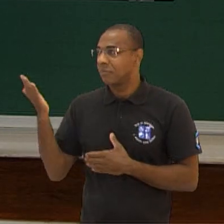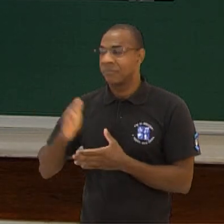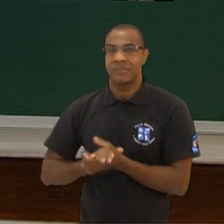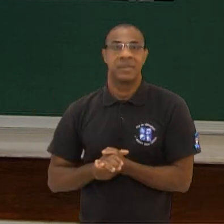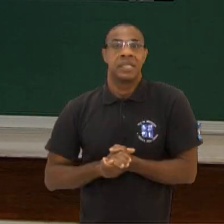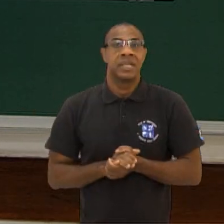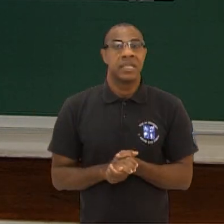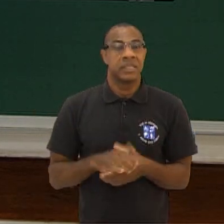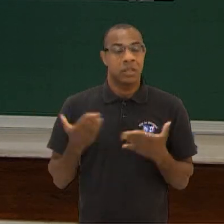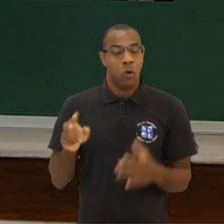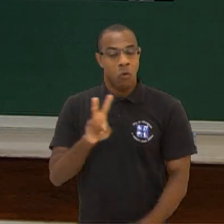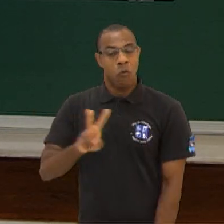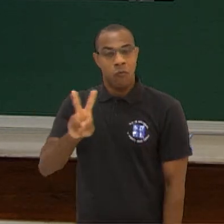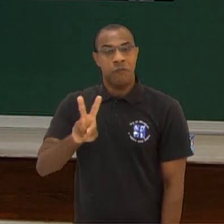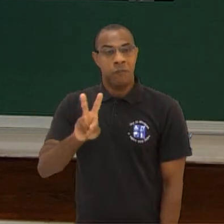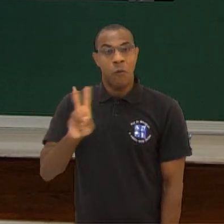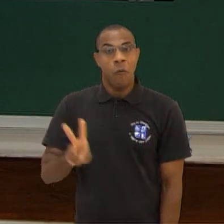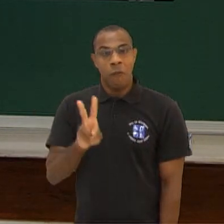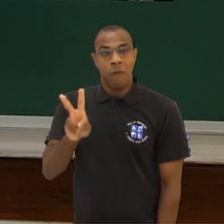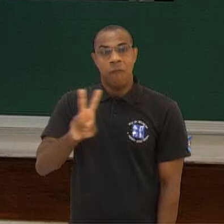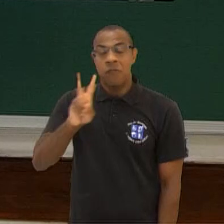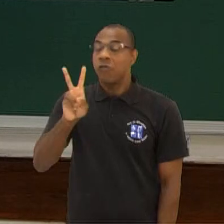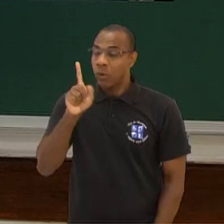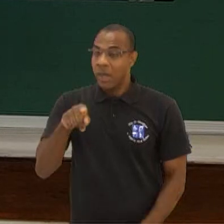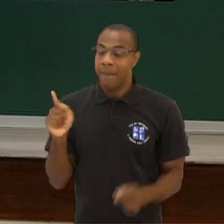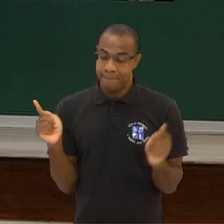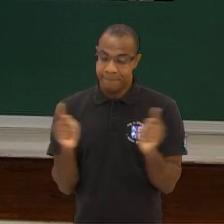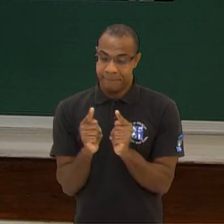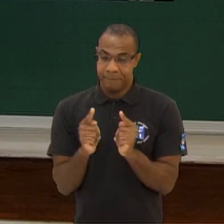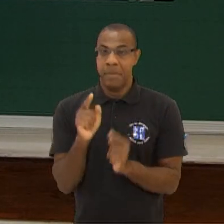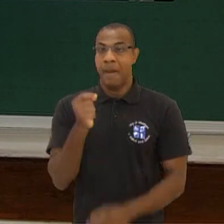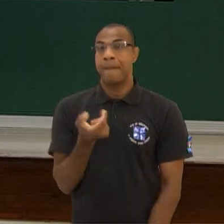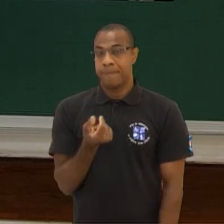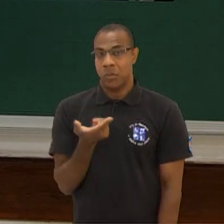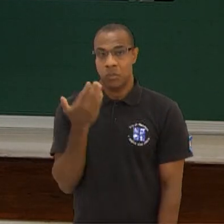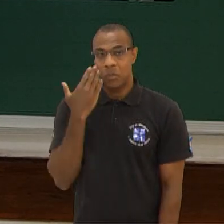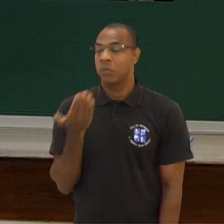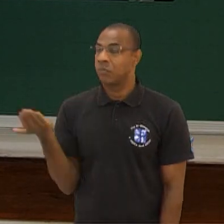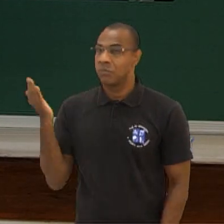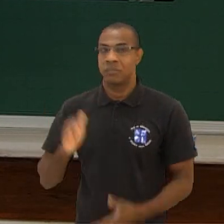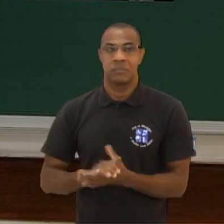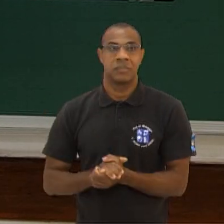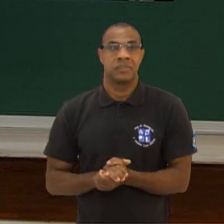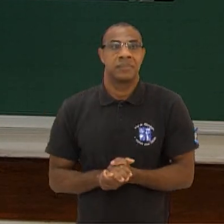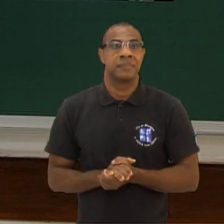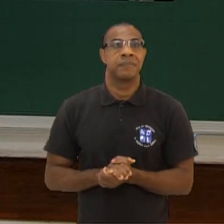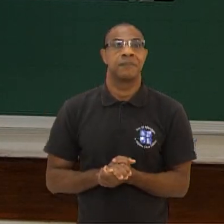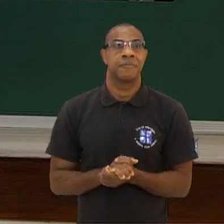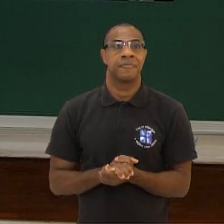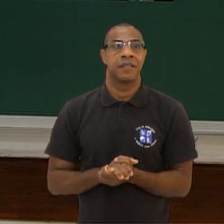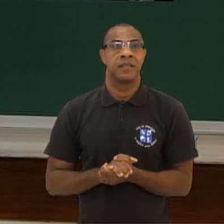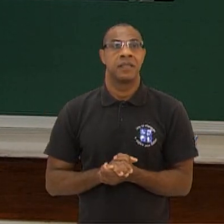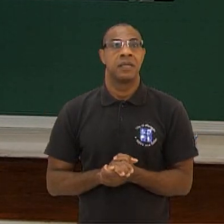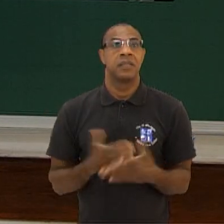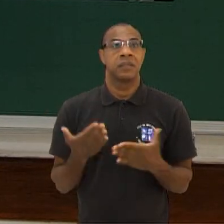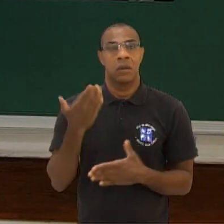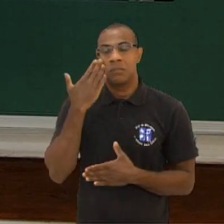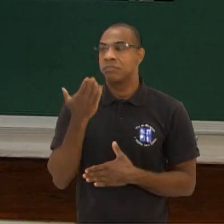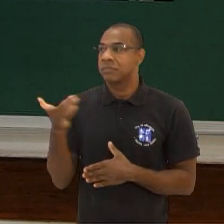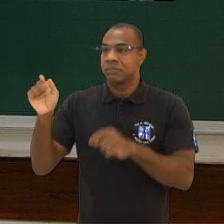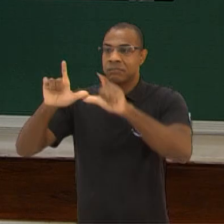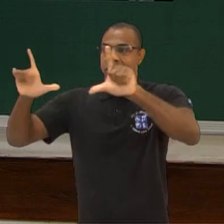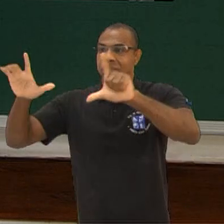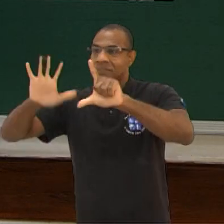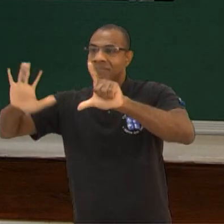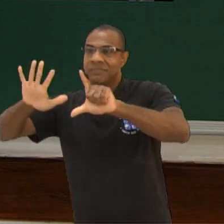sempre pequeno, tá? Porque o Tesla é uma unidade muito grande, muito alta. Então, 1,4 vezes 10 elevado a menos 4 Tesla. Então, aqui a